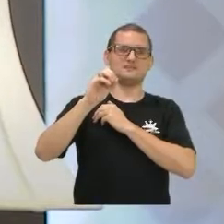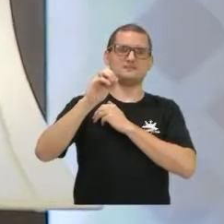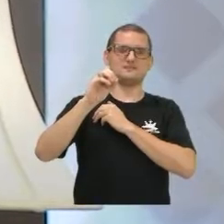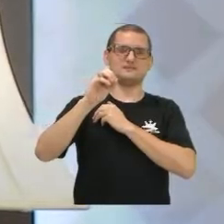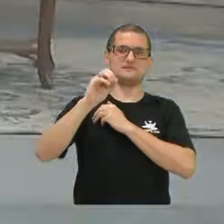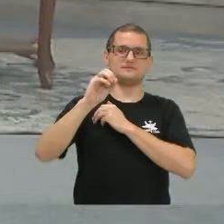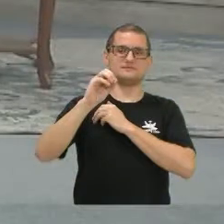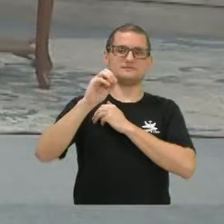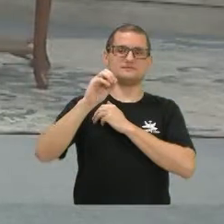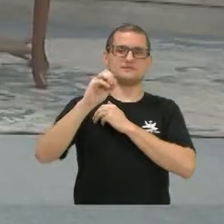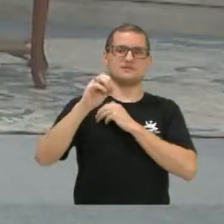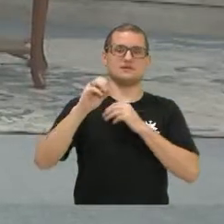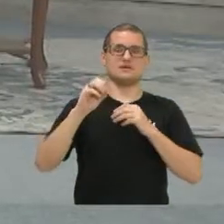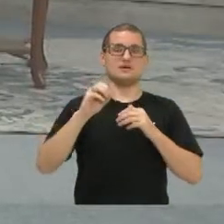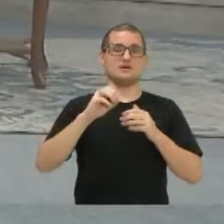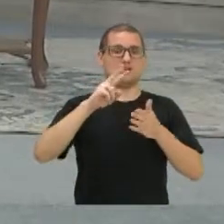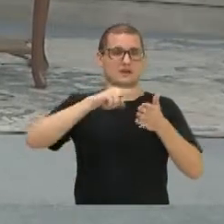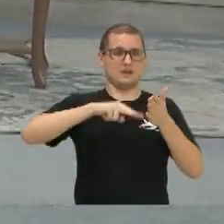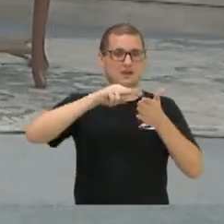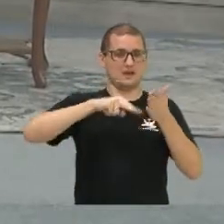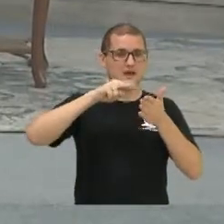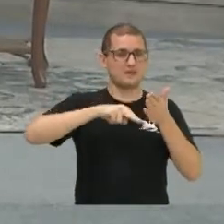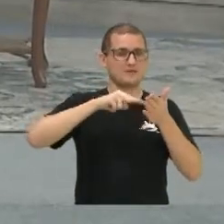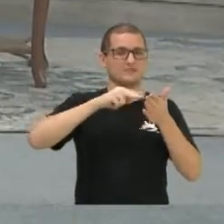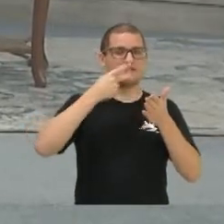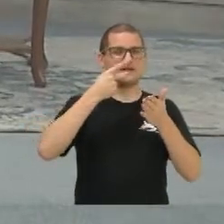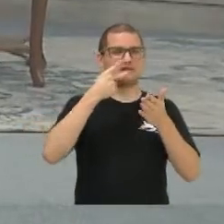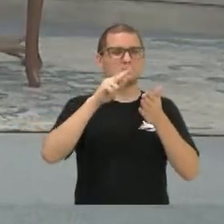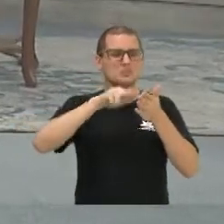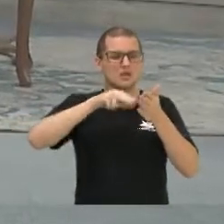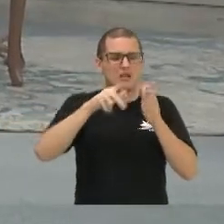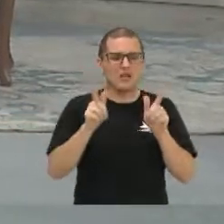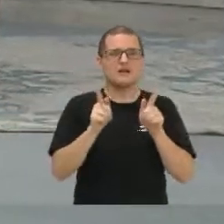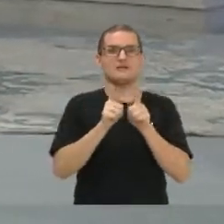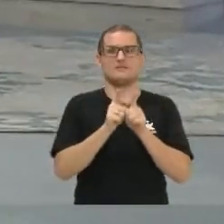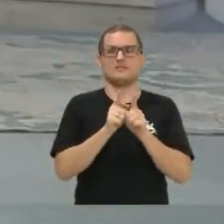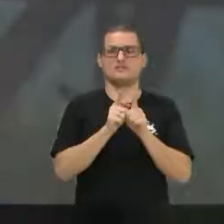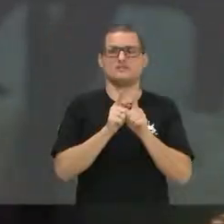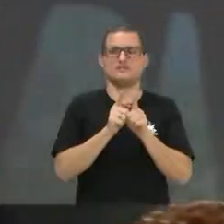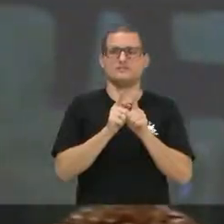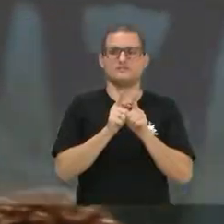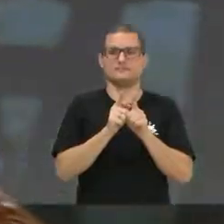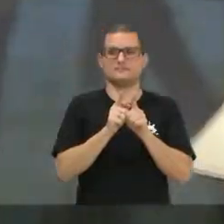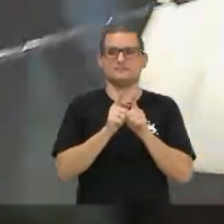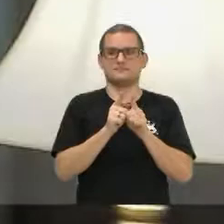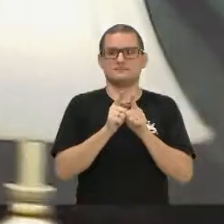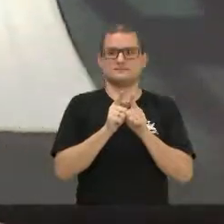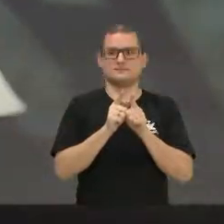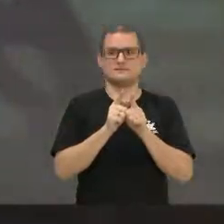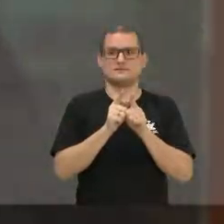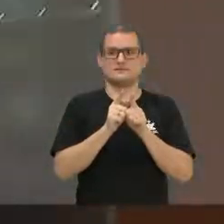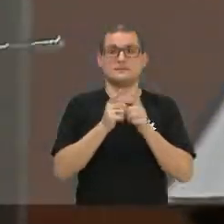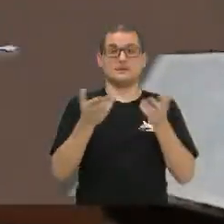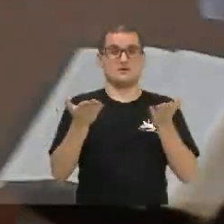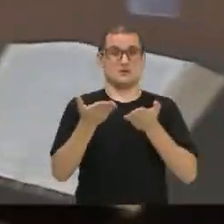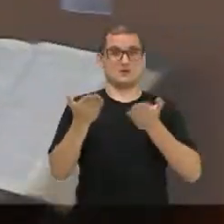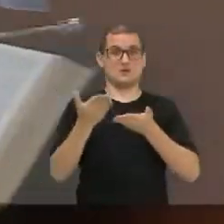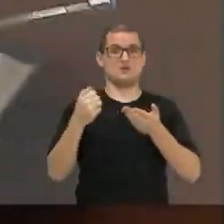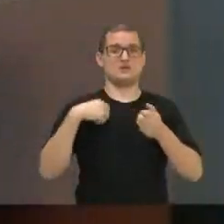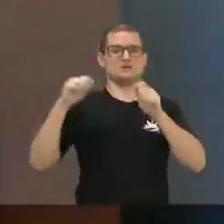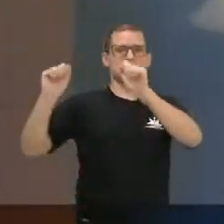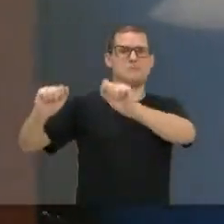queira por favor colocar aí na tela a turma lá da retaguarda que ele colocar aqui a primeira